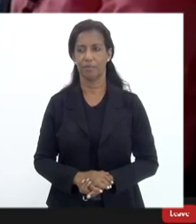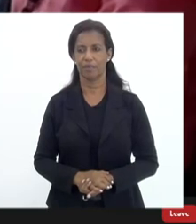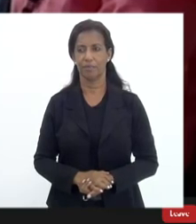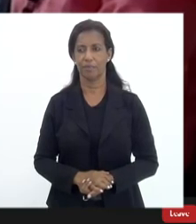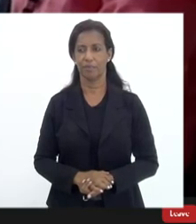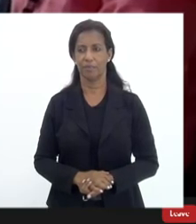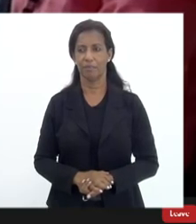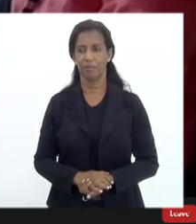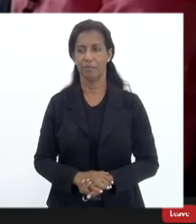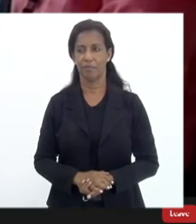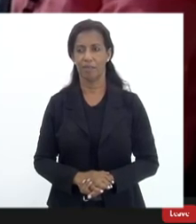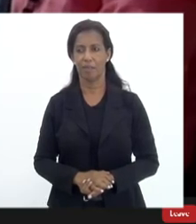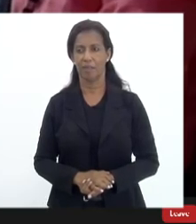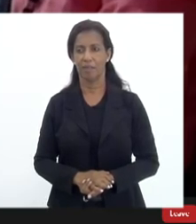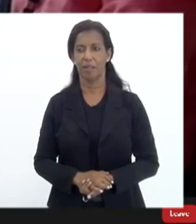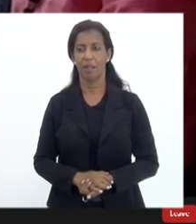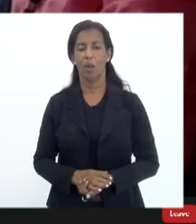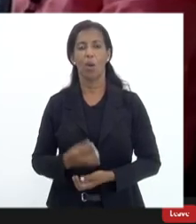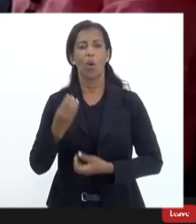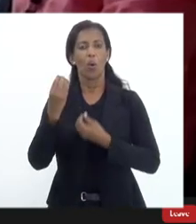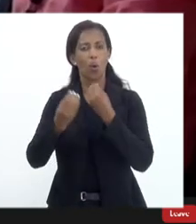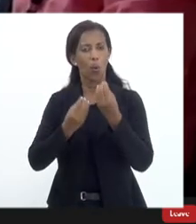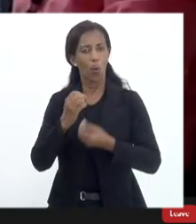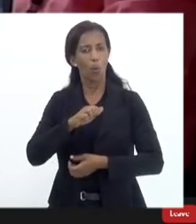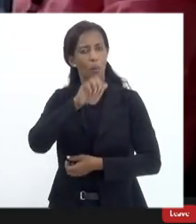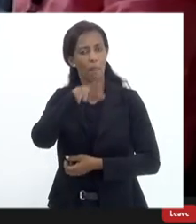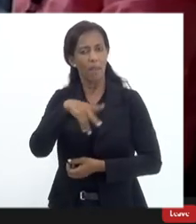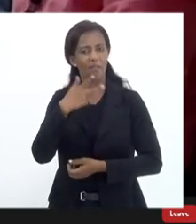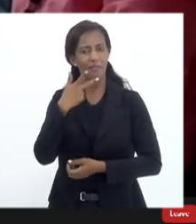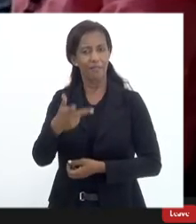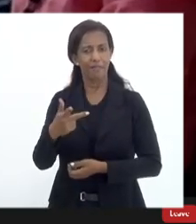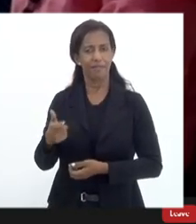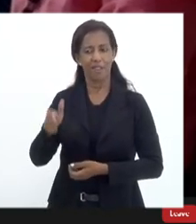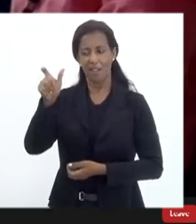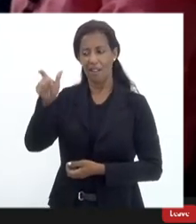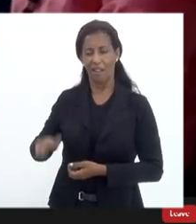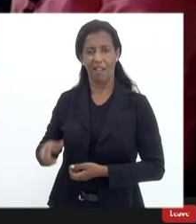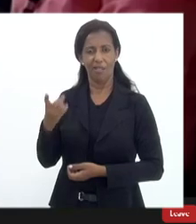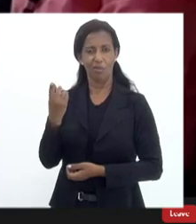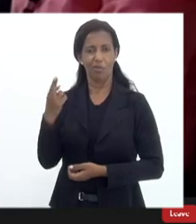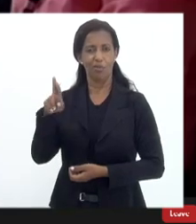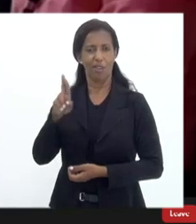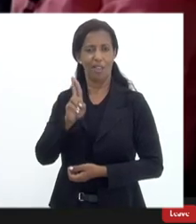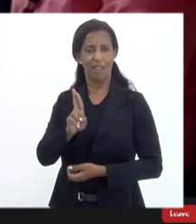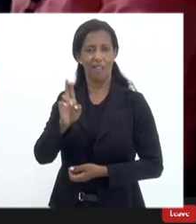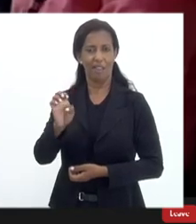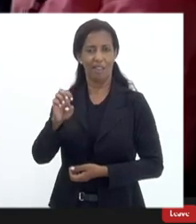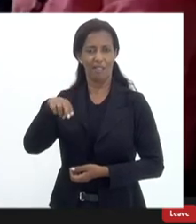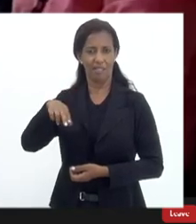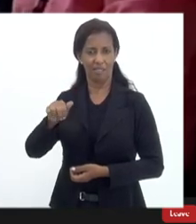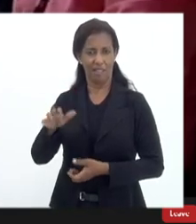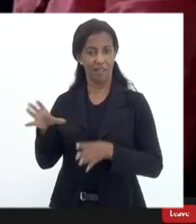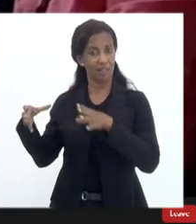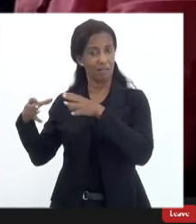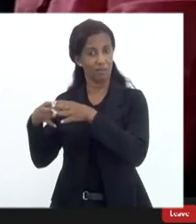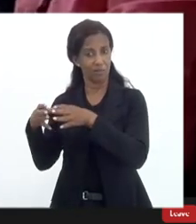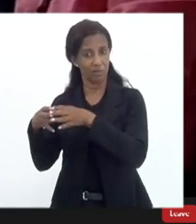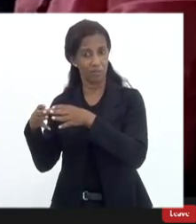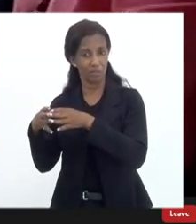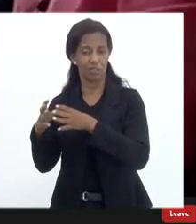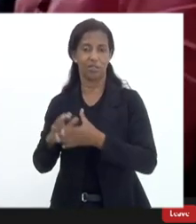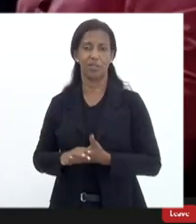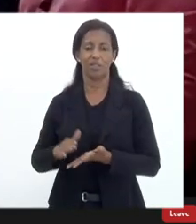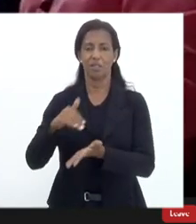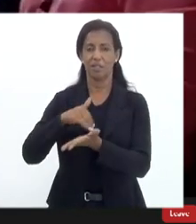Prova disso, como bem dito logo no início da fala da doutora Renata, a resolução conjunta da